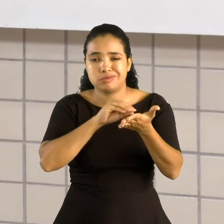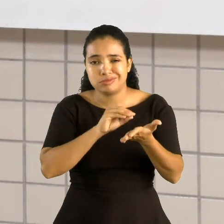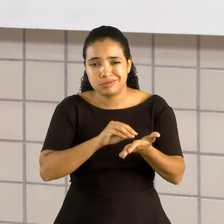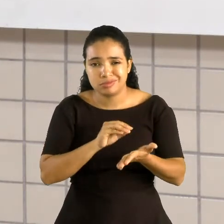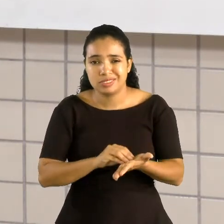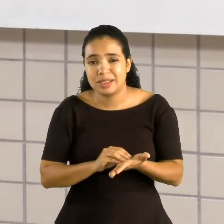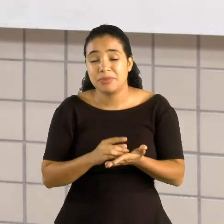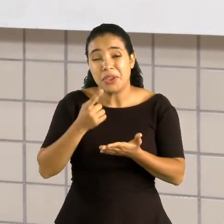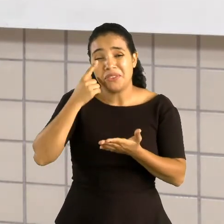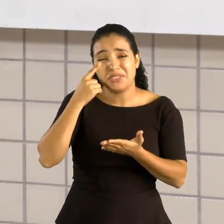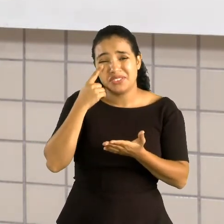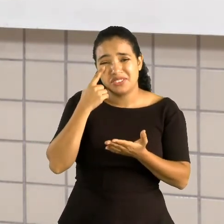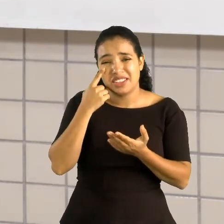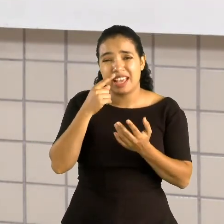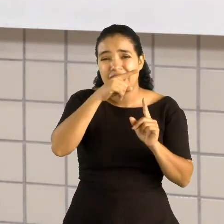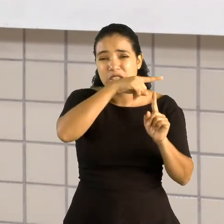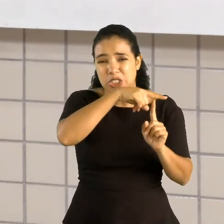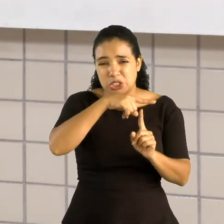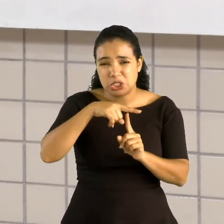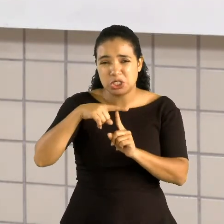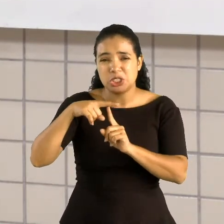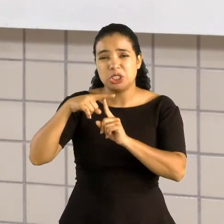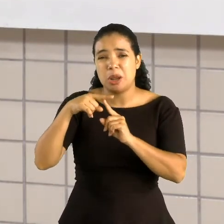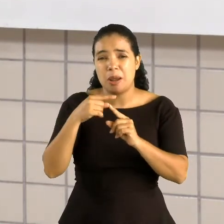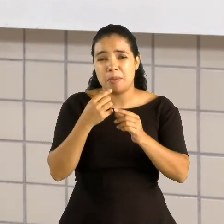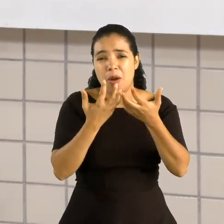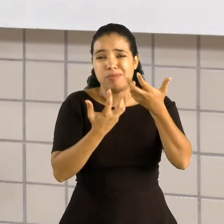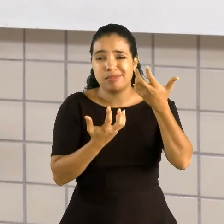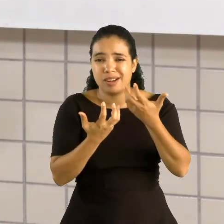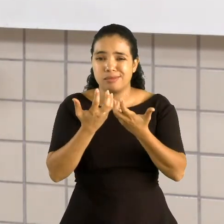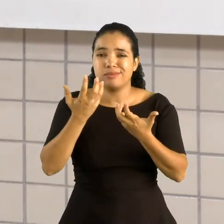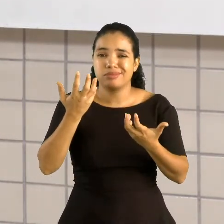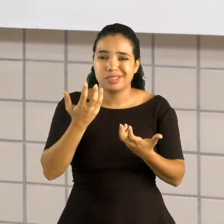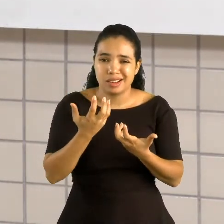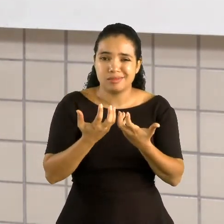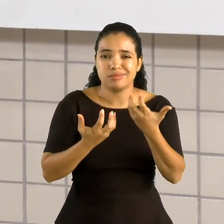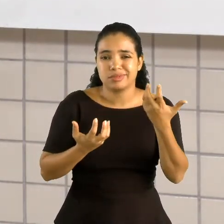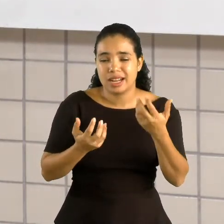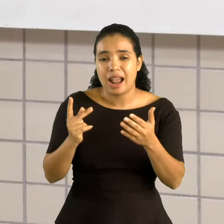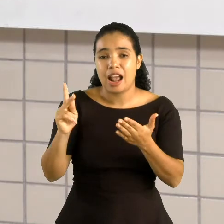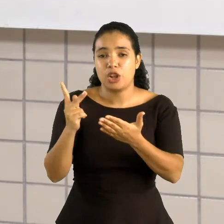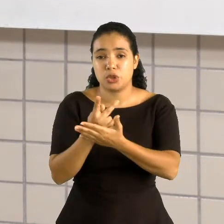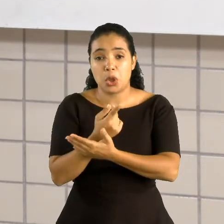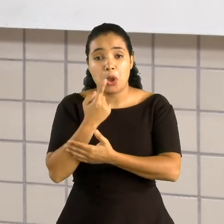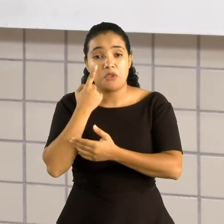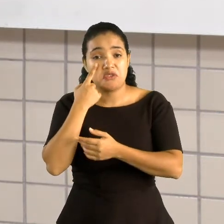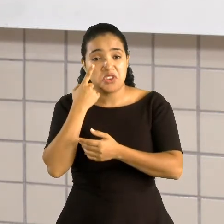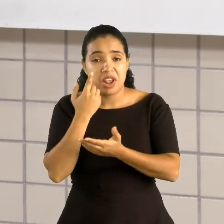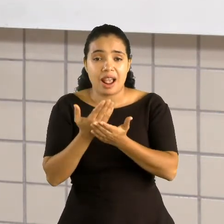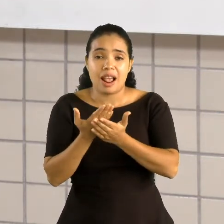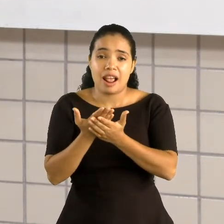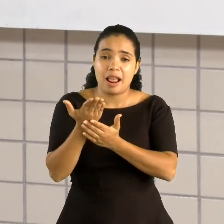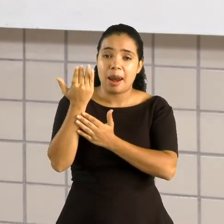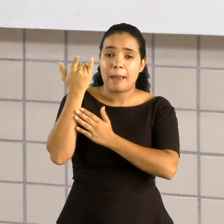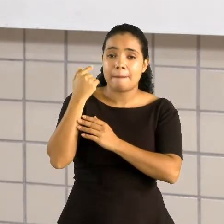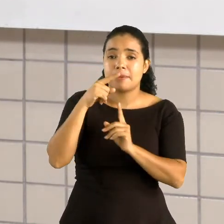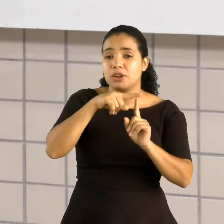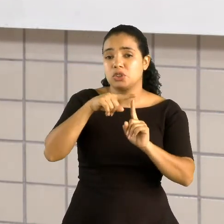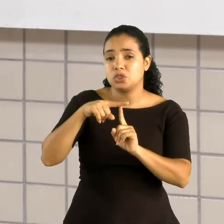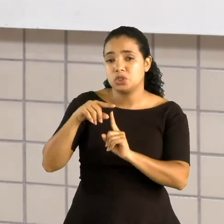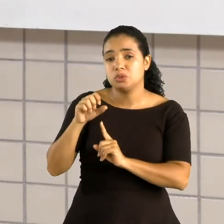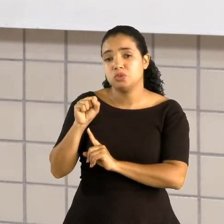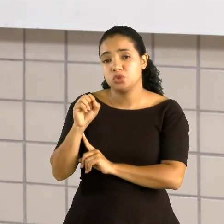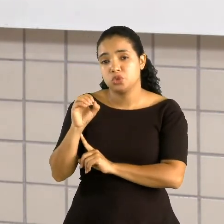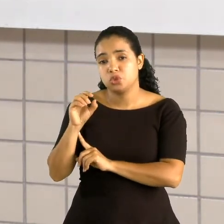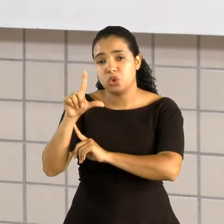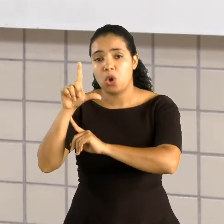tanto de degradação que o nosso solo pode sofrer. Lembra na aula passada o que nós vimos? Nós vimos as camadas e os tipos de solo e como